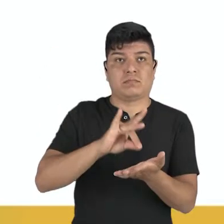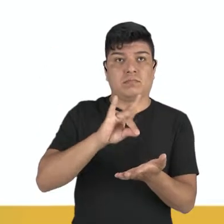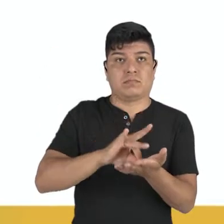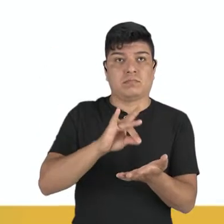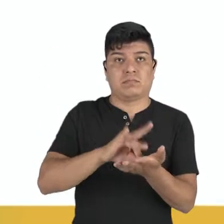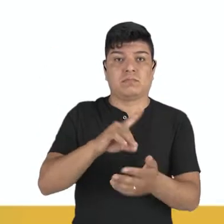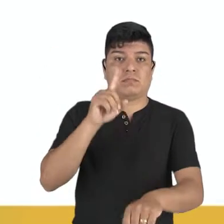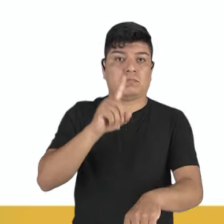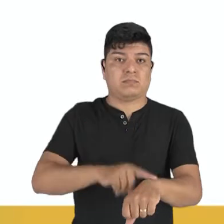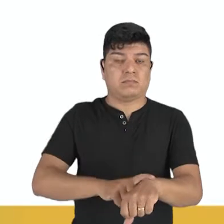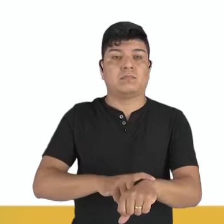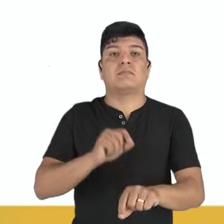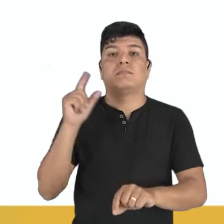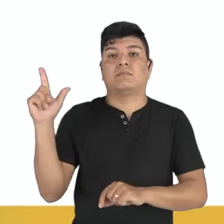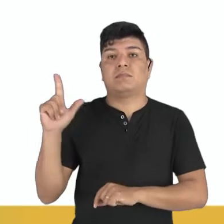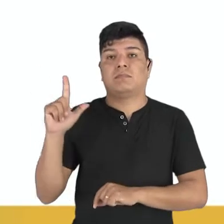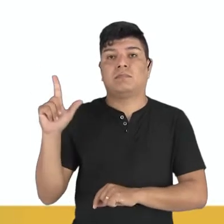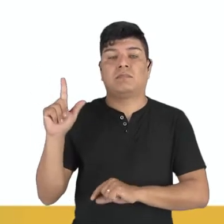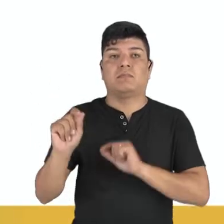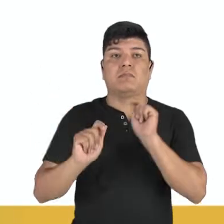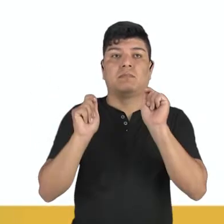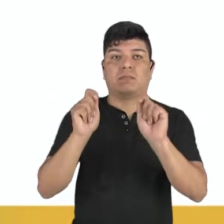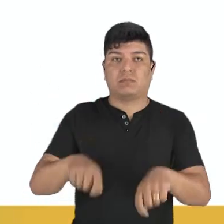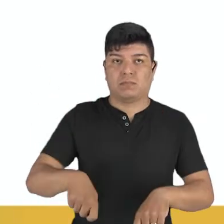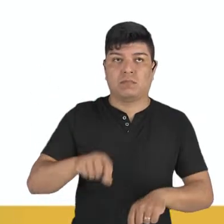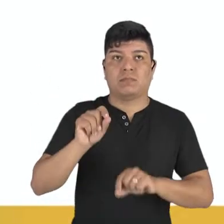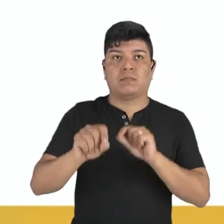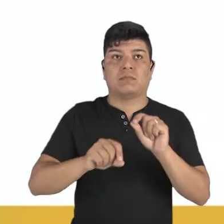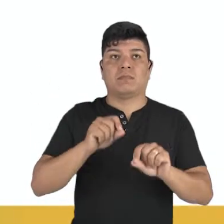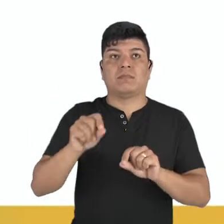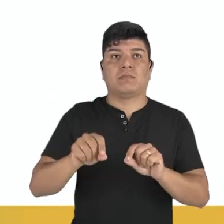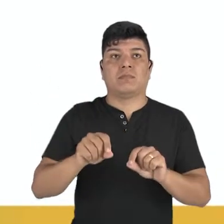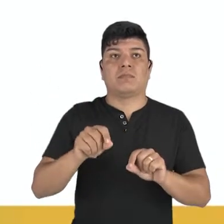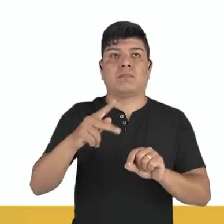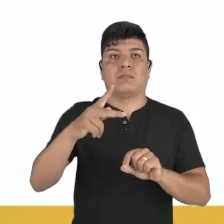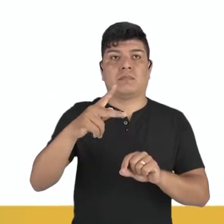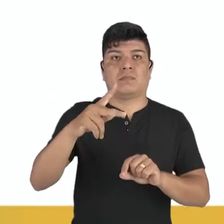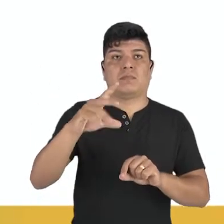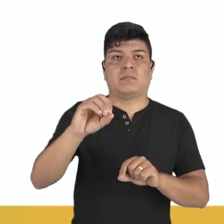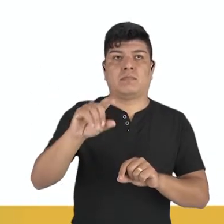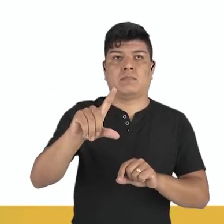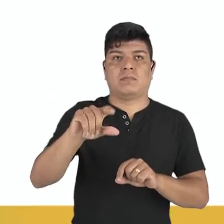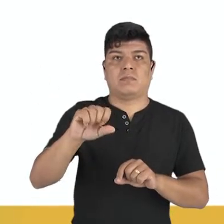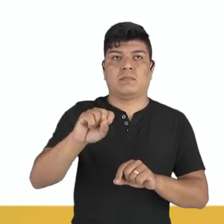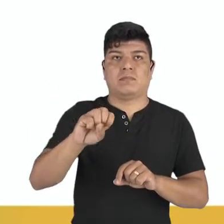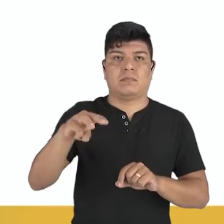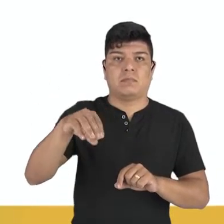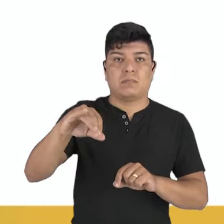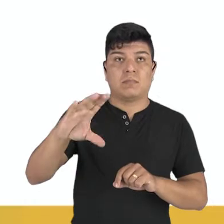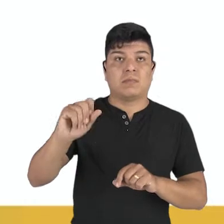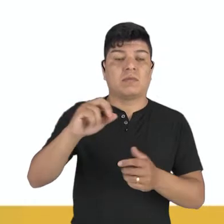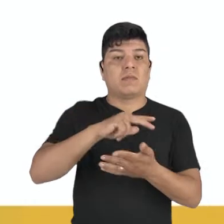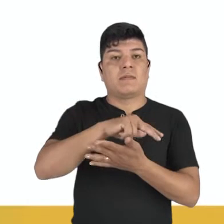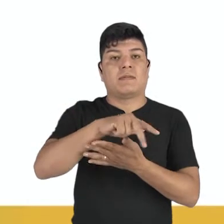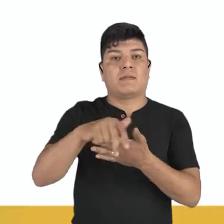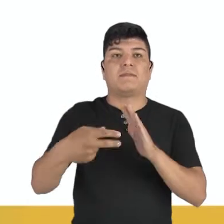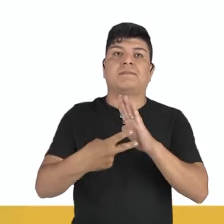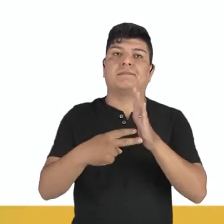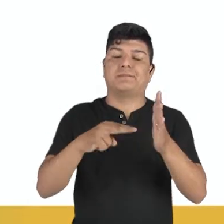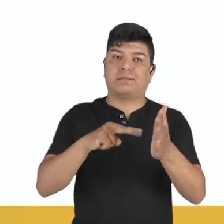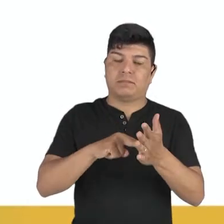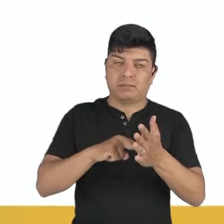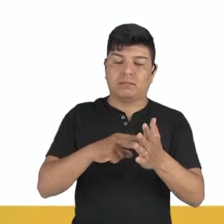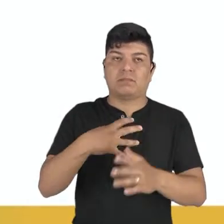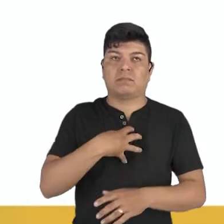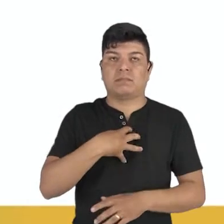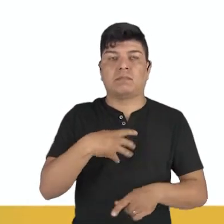e de seu tempo a literatura ela pode ser polícia polissêmica porque ela tem o que vários significados